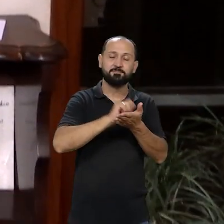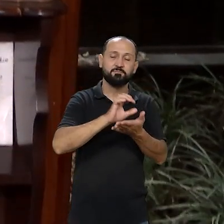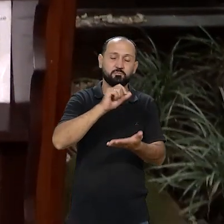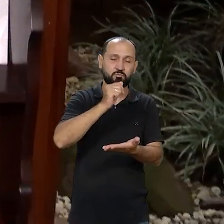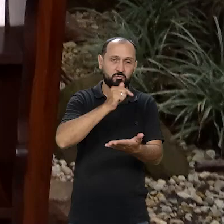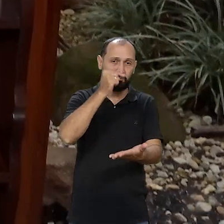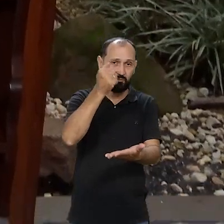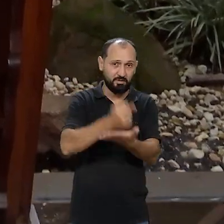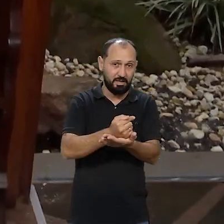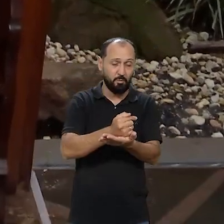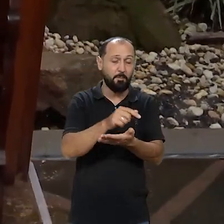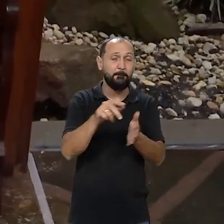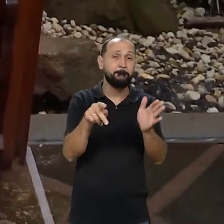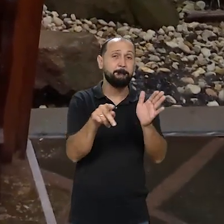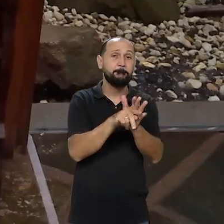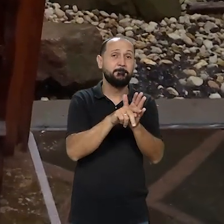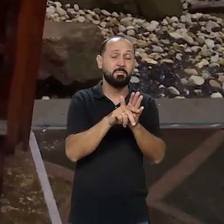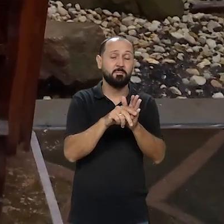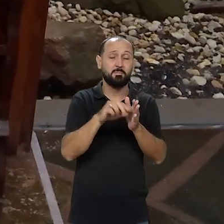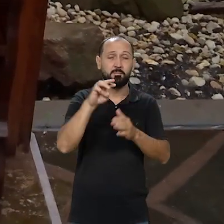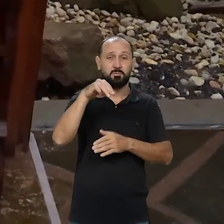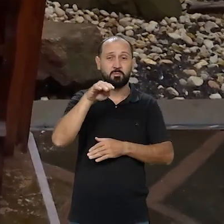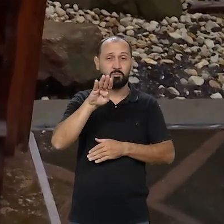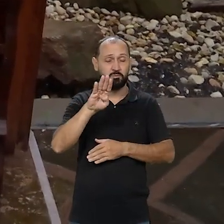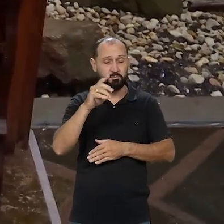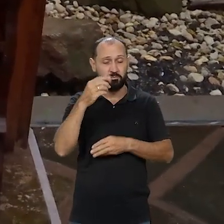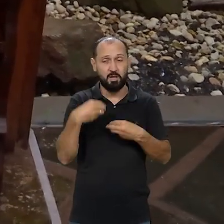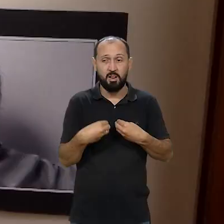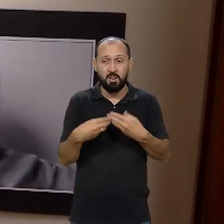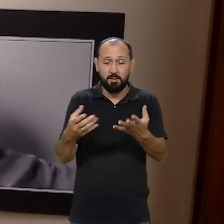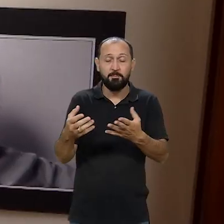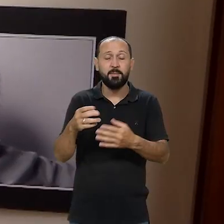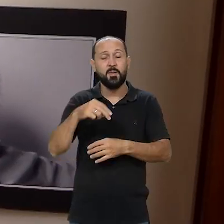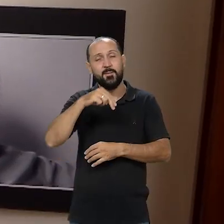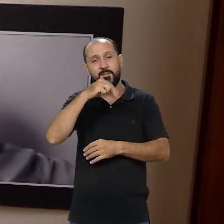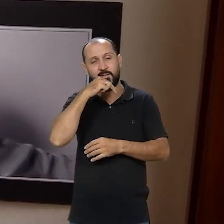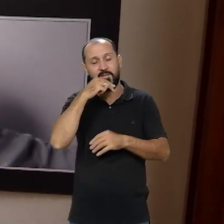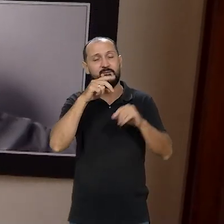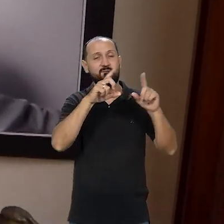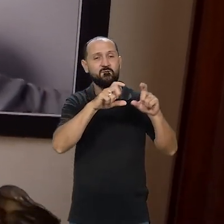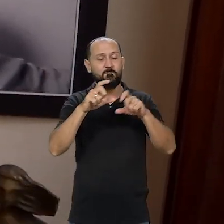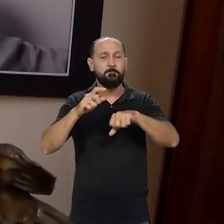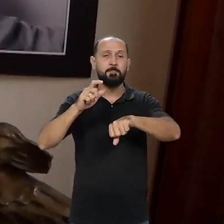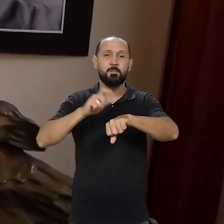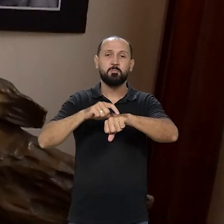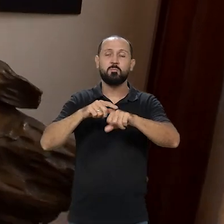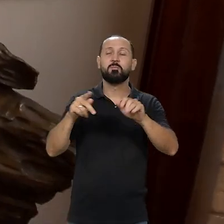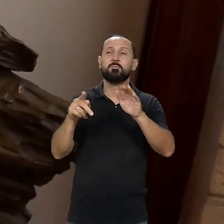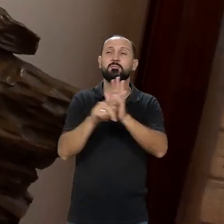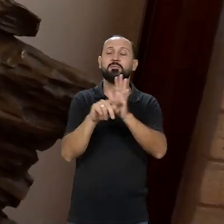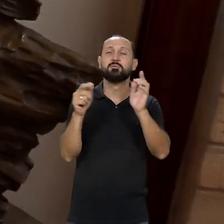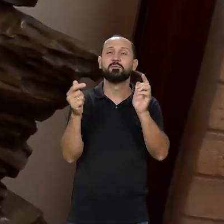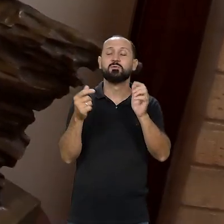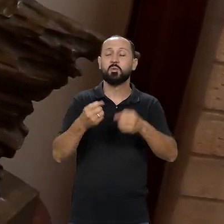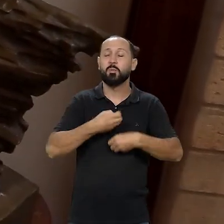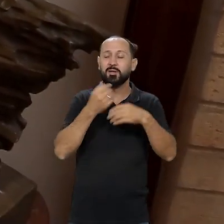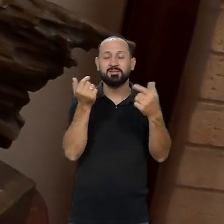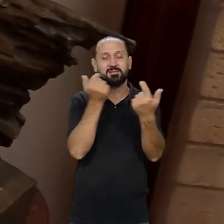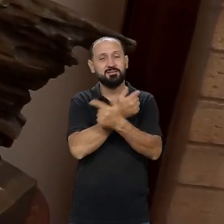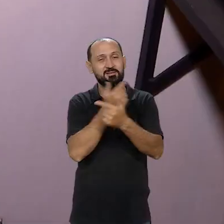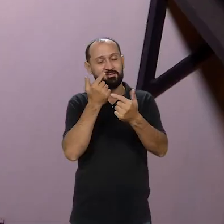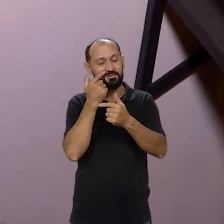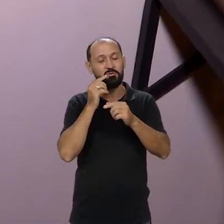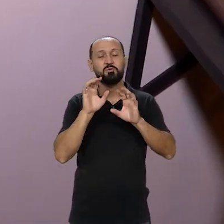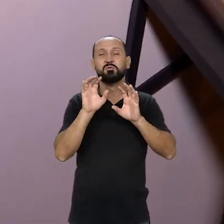Obras originais de Manuel de Barros, cedidas pelo neto Silvestre, além de fotos que retratam momentos descontraídos do